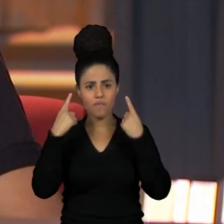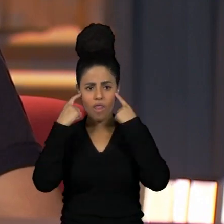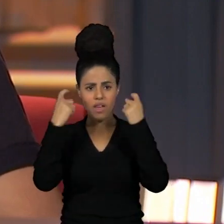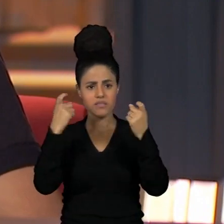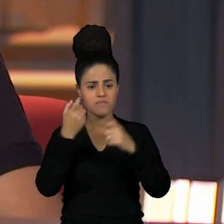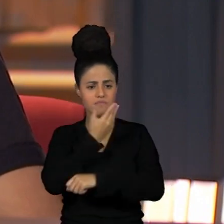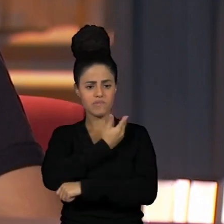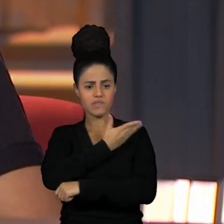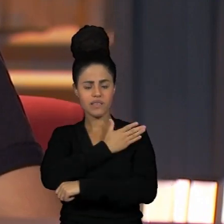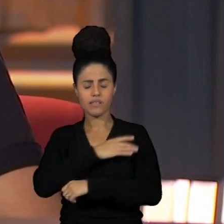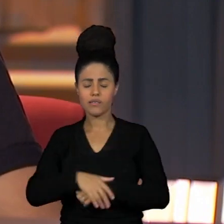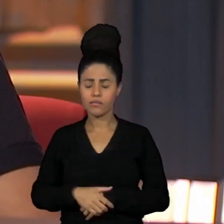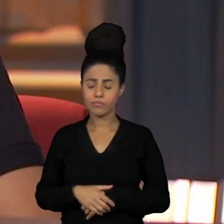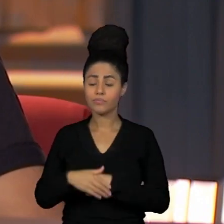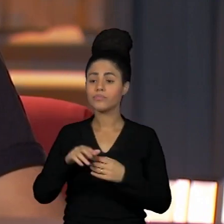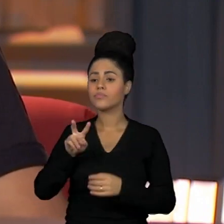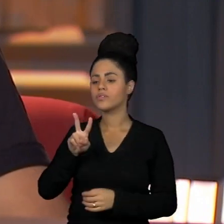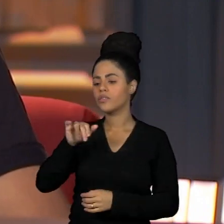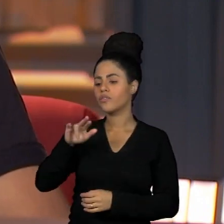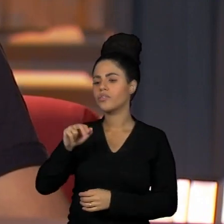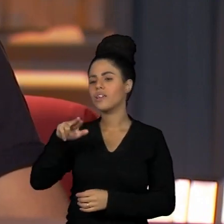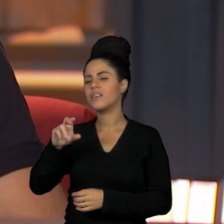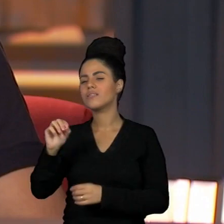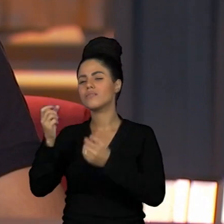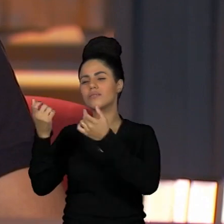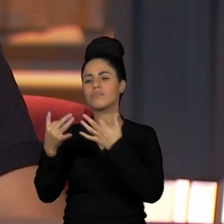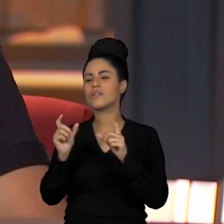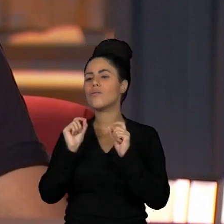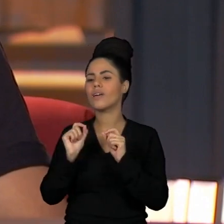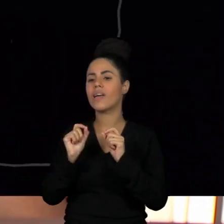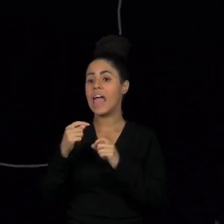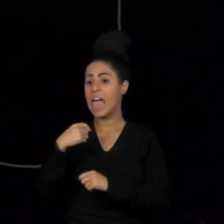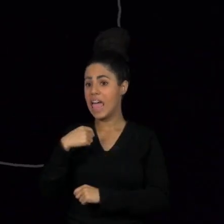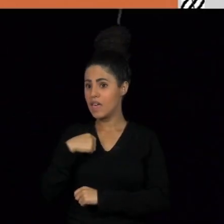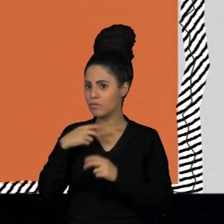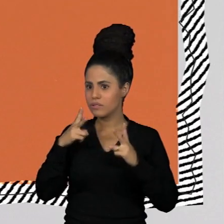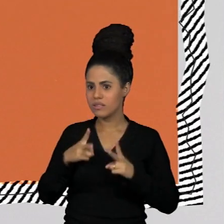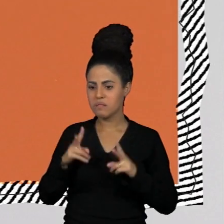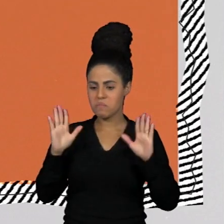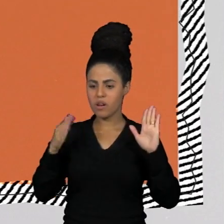né? Tanto que o Vinícius fala, mano, eu sou mais enquadrado com você do que eu sozinho.